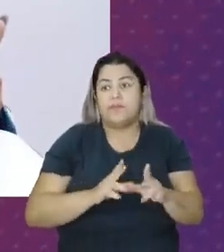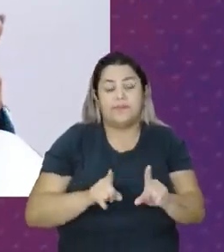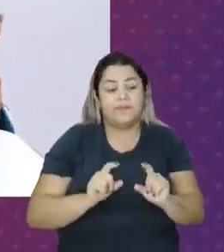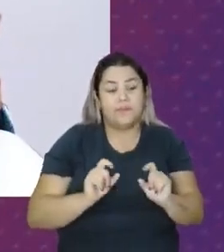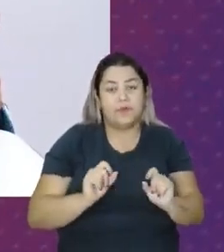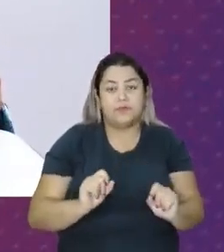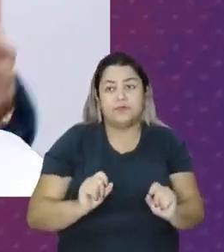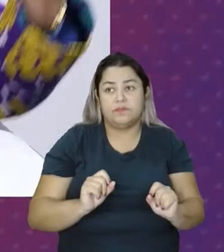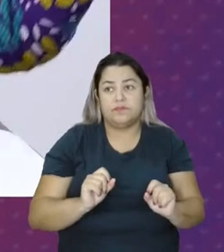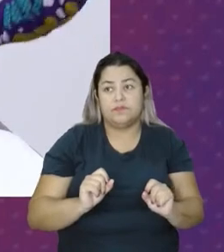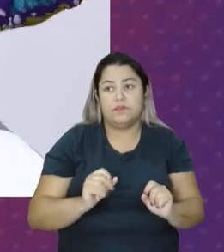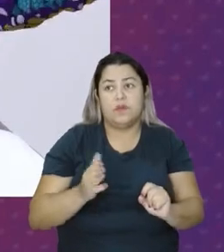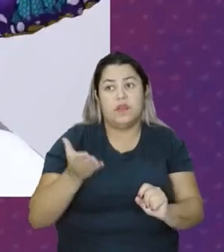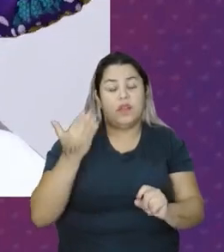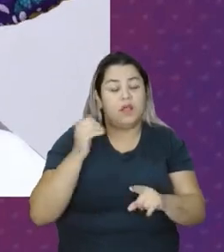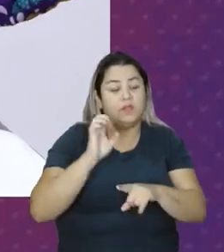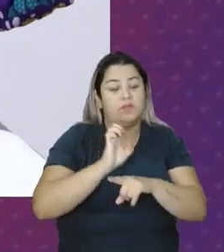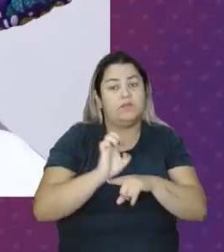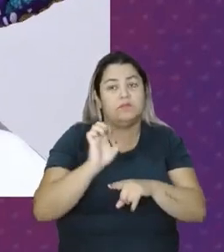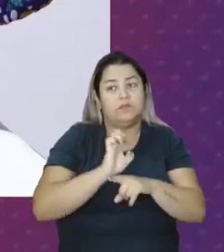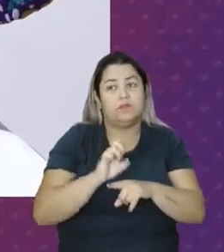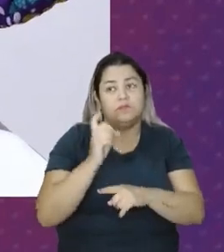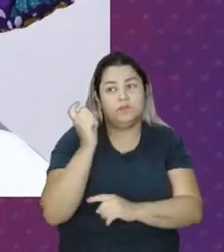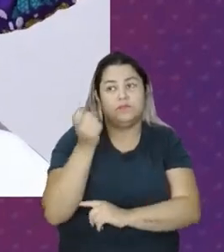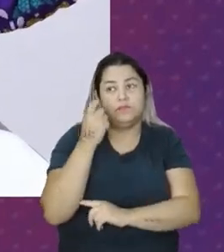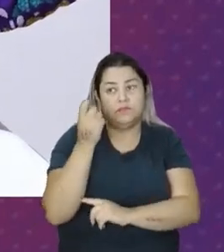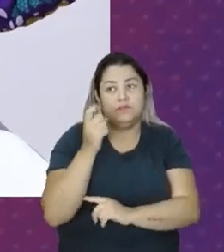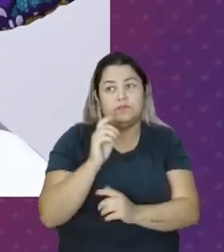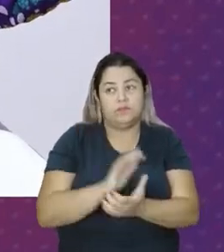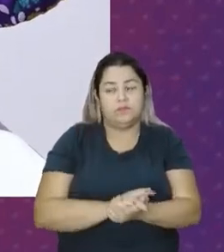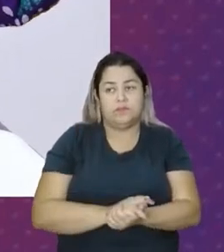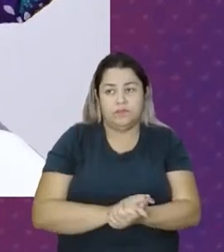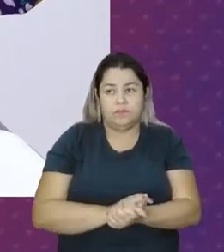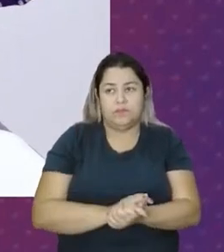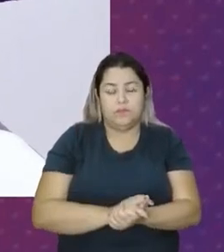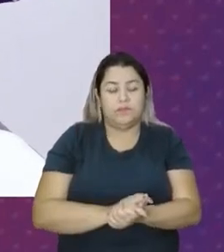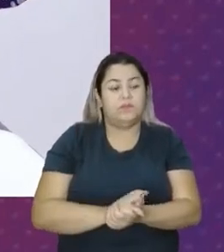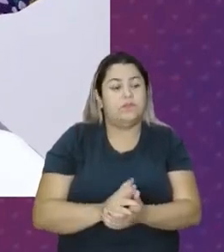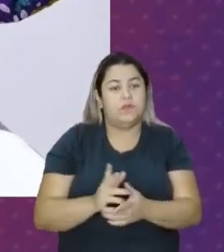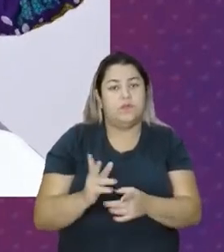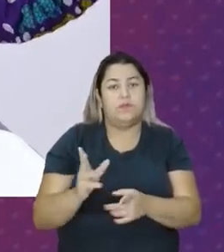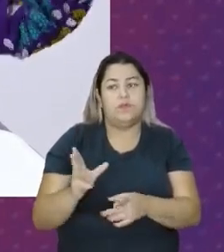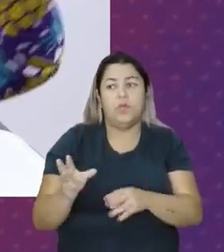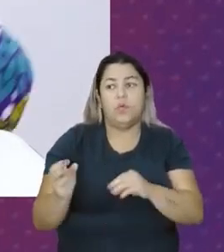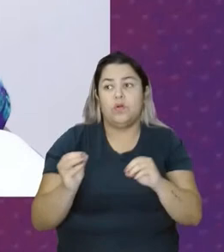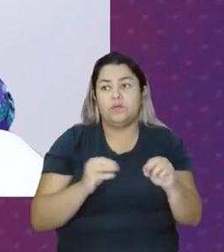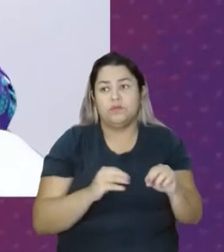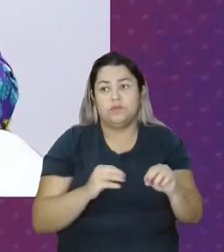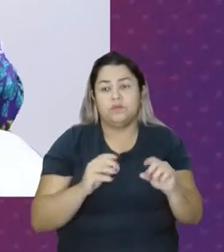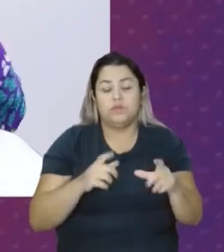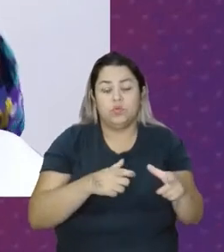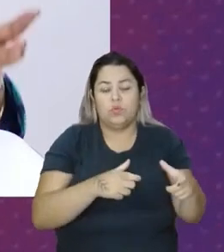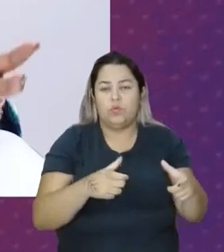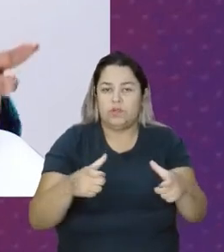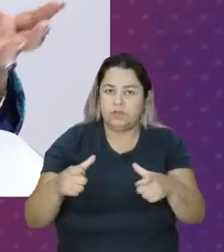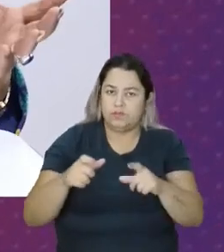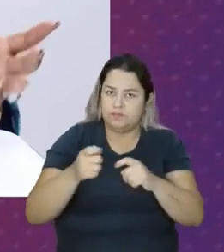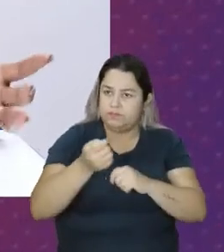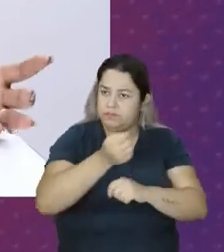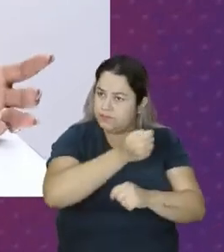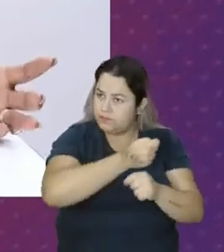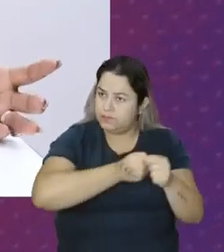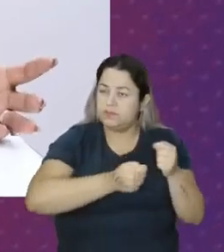permanente. Lá no meu estado, no Rio Grande do Sul, recentemente, foram resgatados em setores da